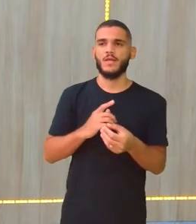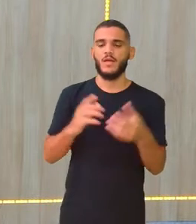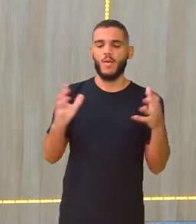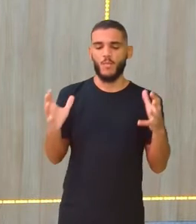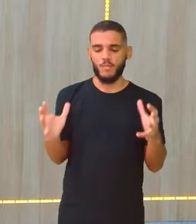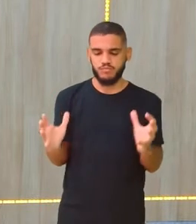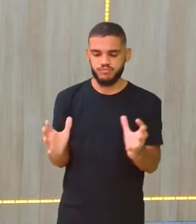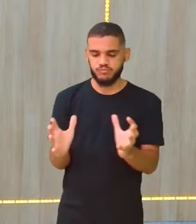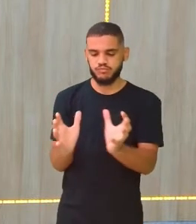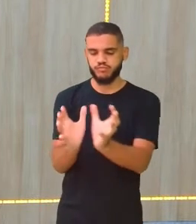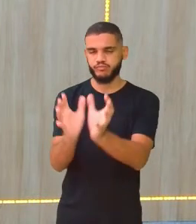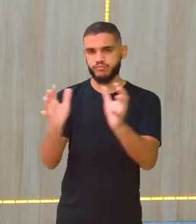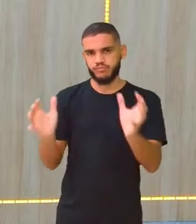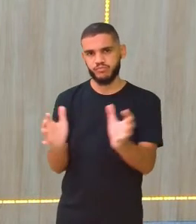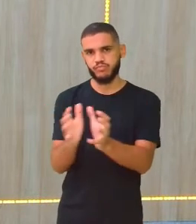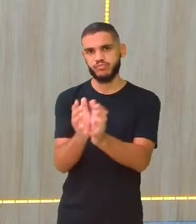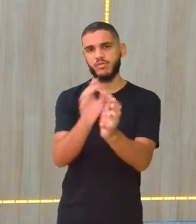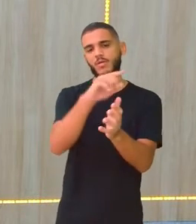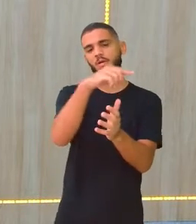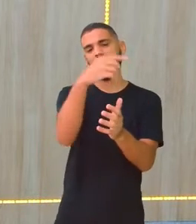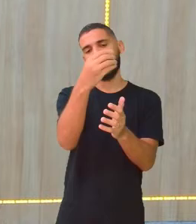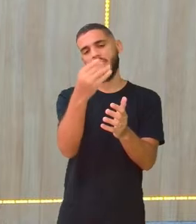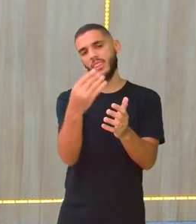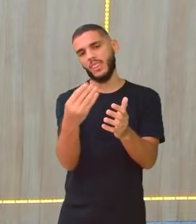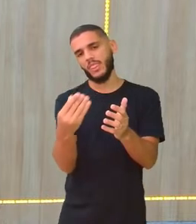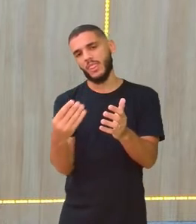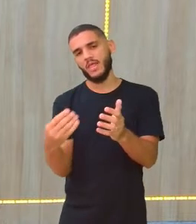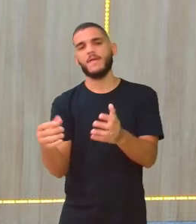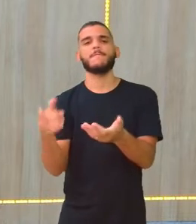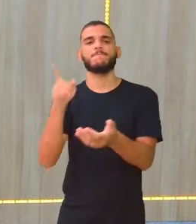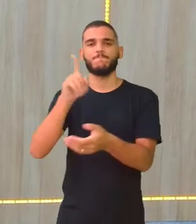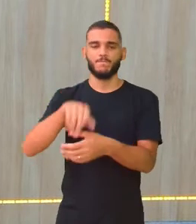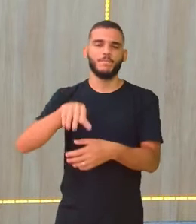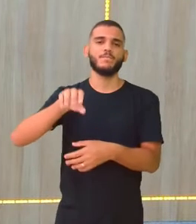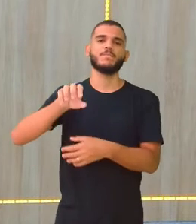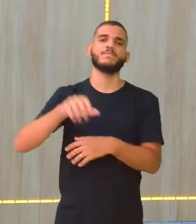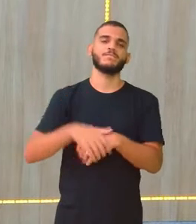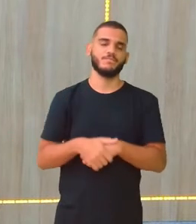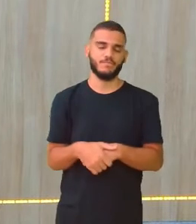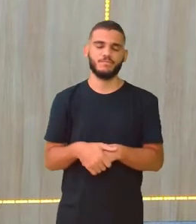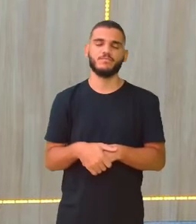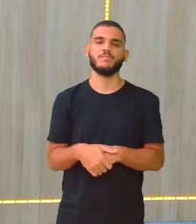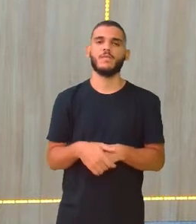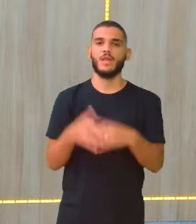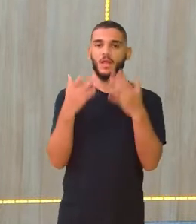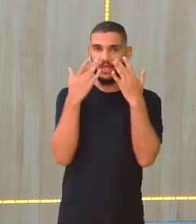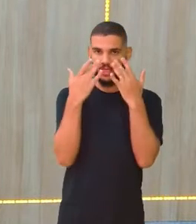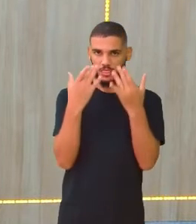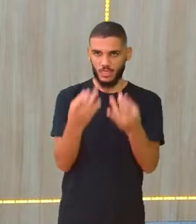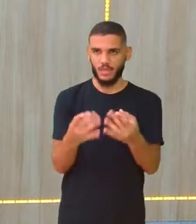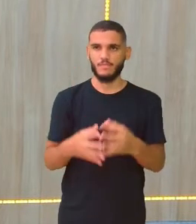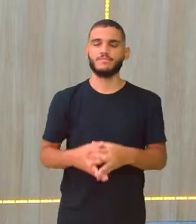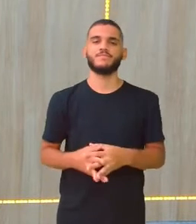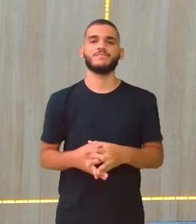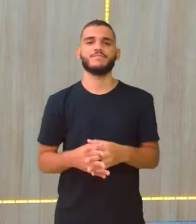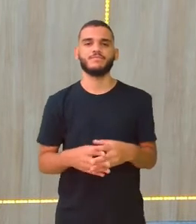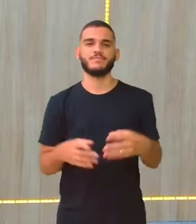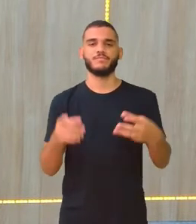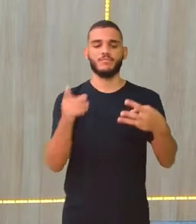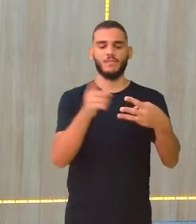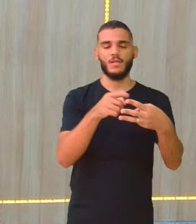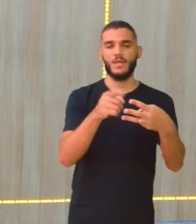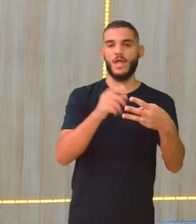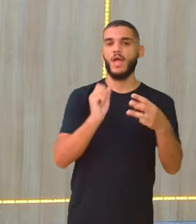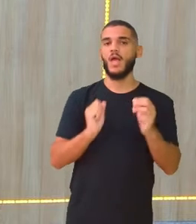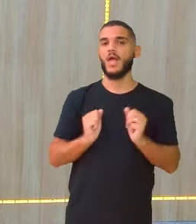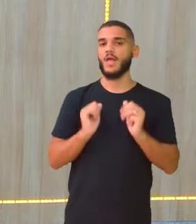desses sedimentos que foram transportados. Beleza? Fica ligado. Intemperismo, ação, pode ser dividido